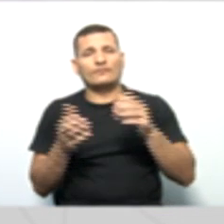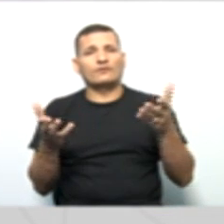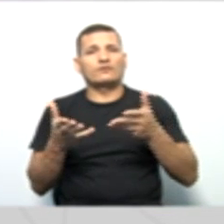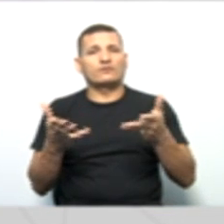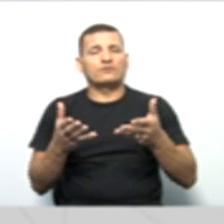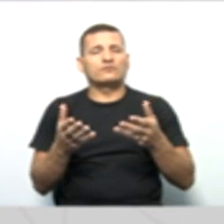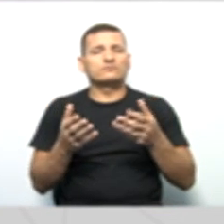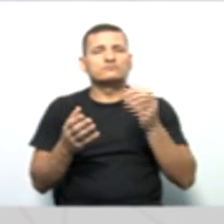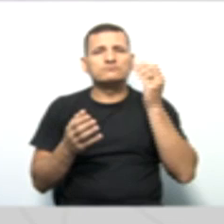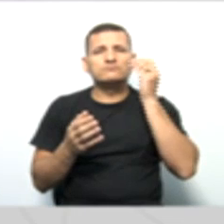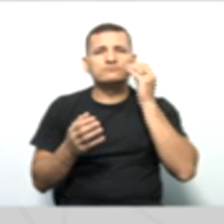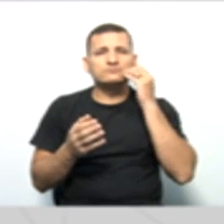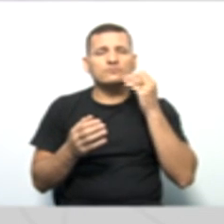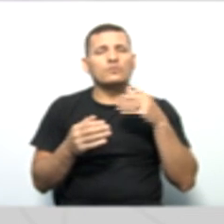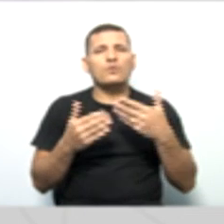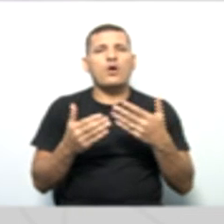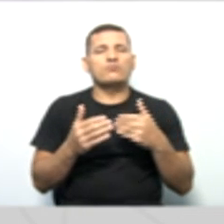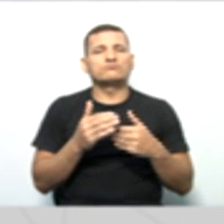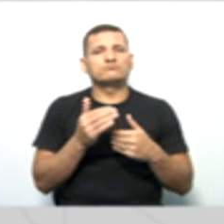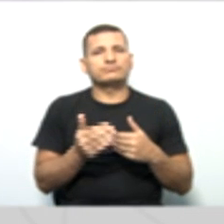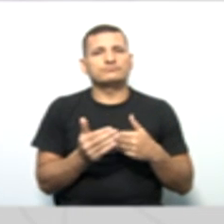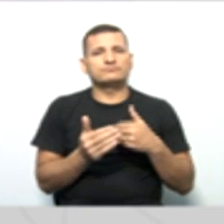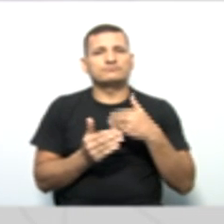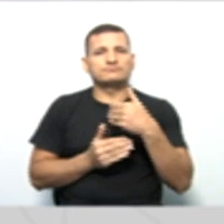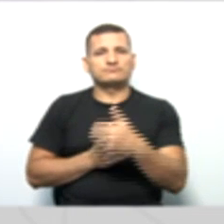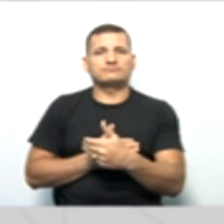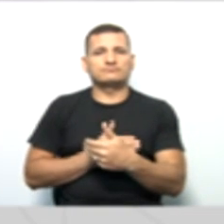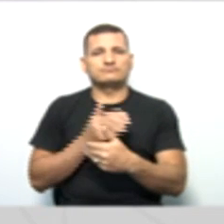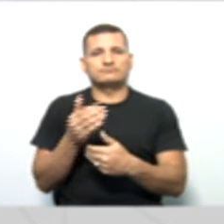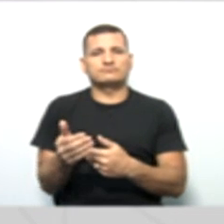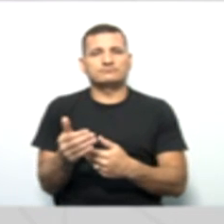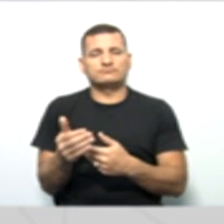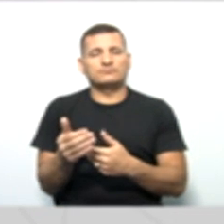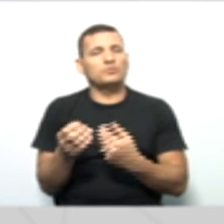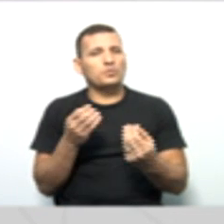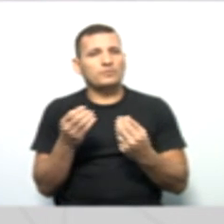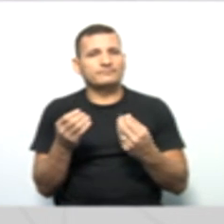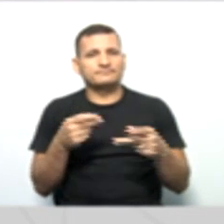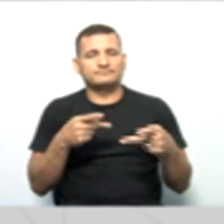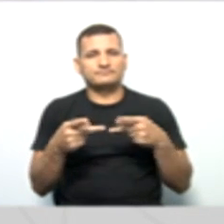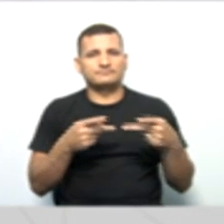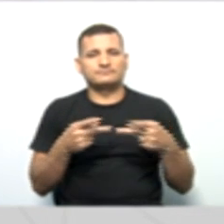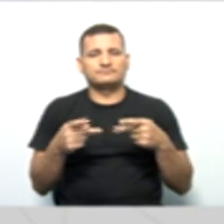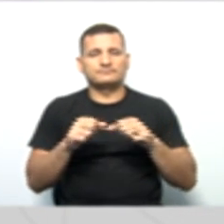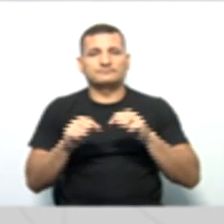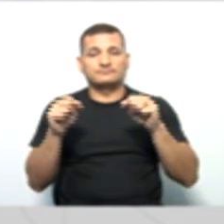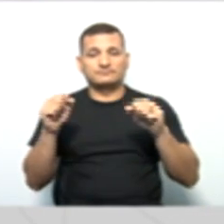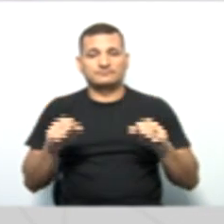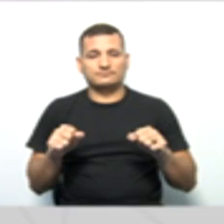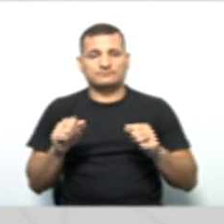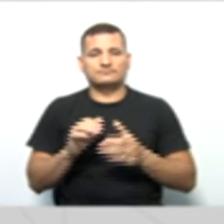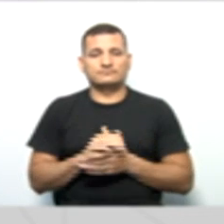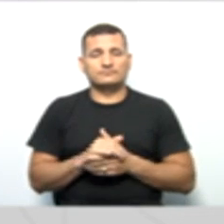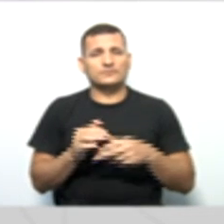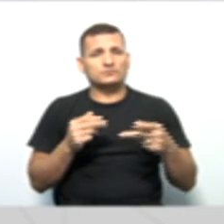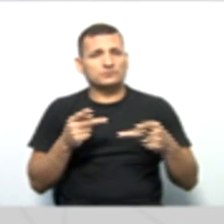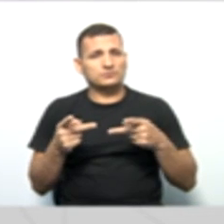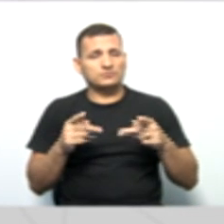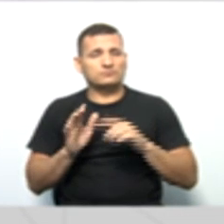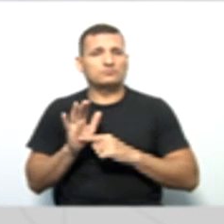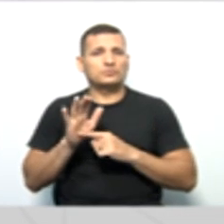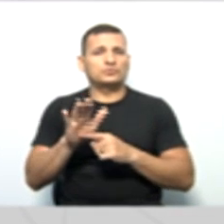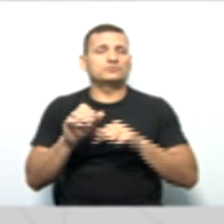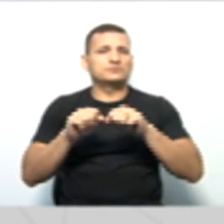passos que a gente tem que tomar em relação a esse processo de projetar um sistema, né? O projeto mostra o software de várias